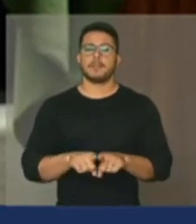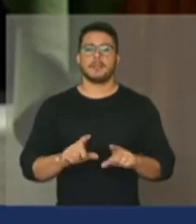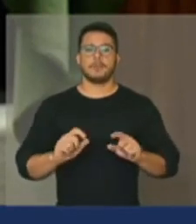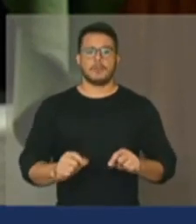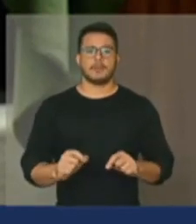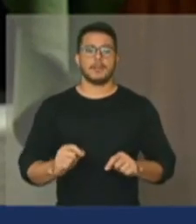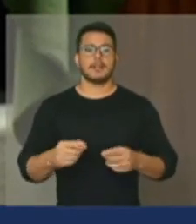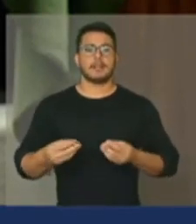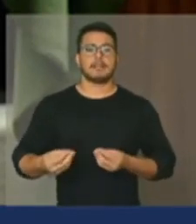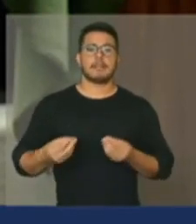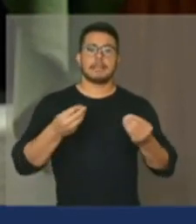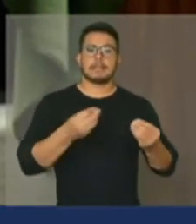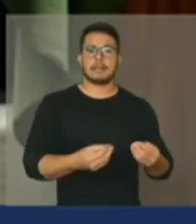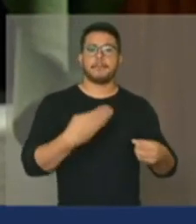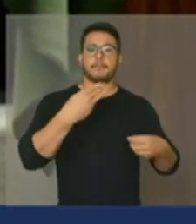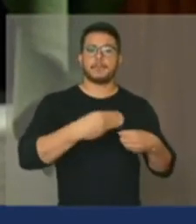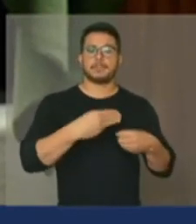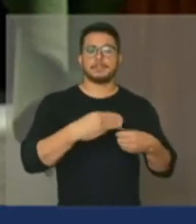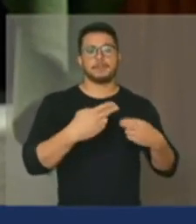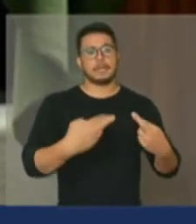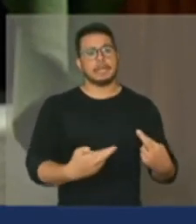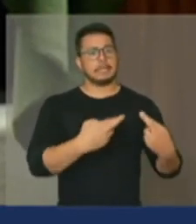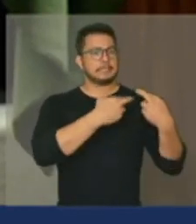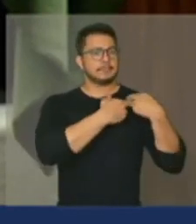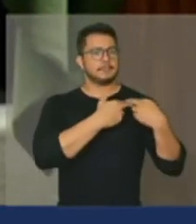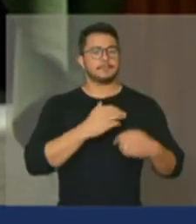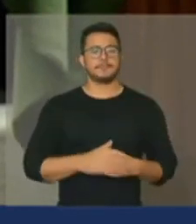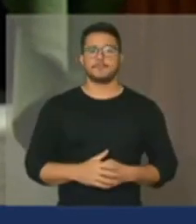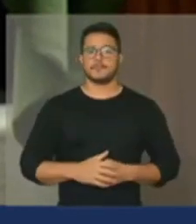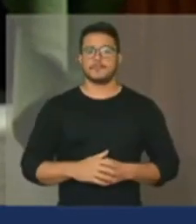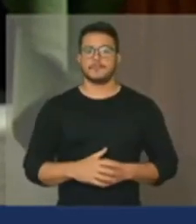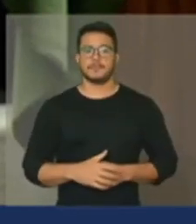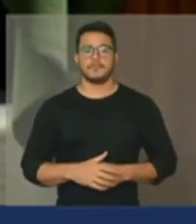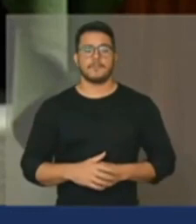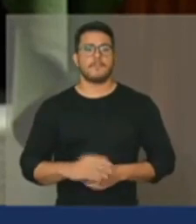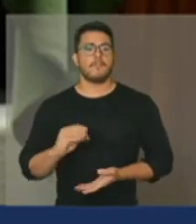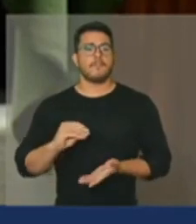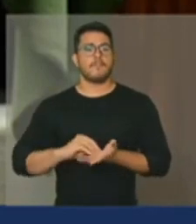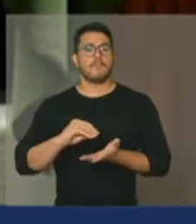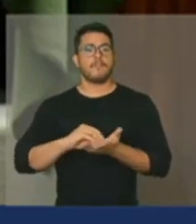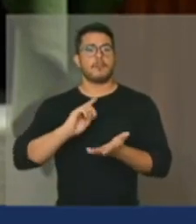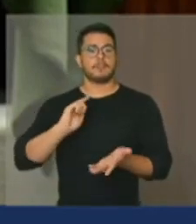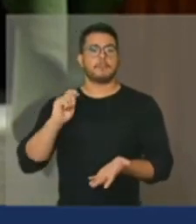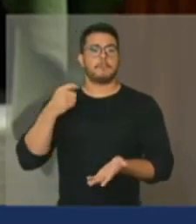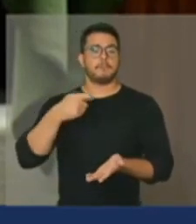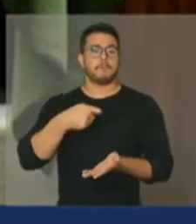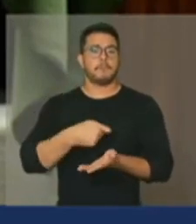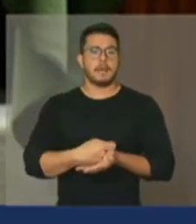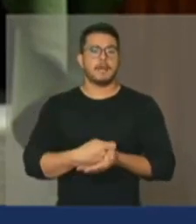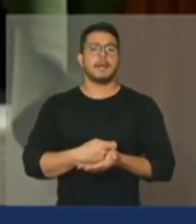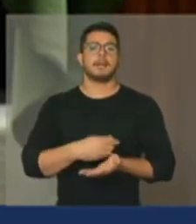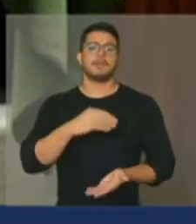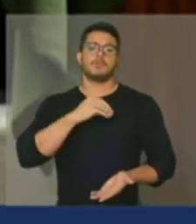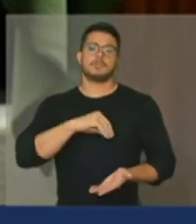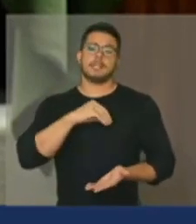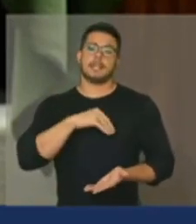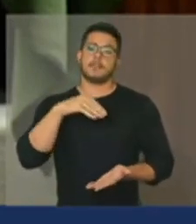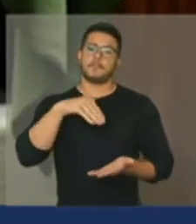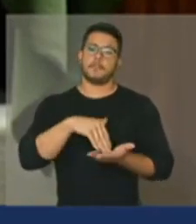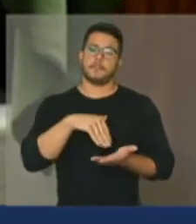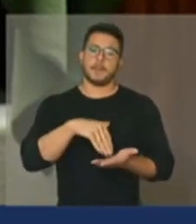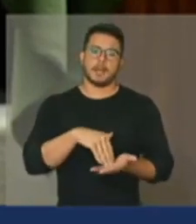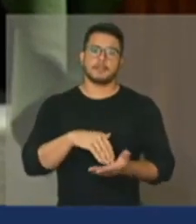governo do Estado, não paga o piso salarial constitucional para o pessoal da educação, não aplica sequer